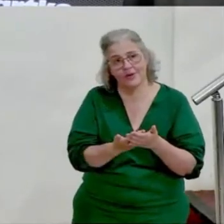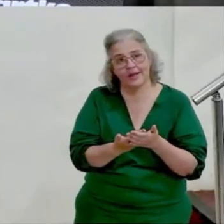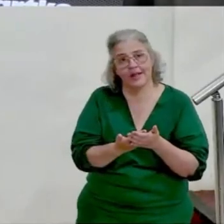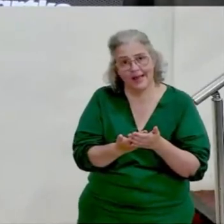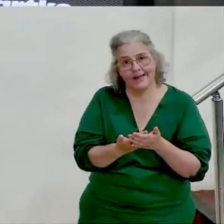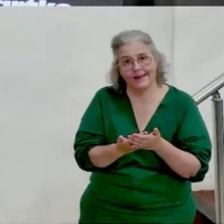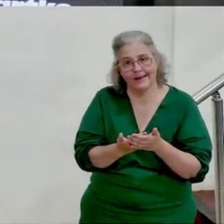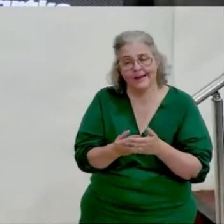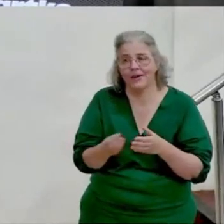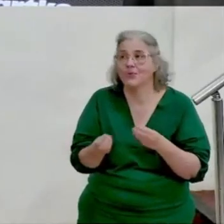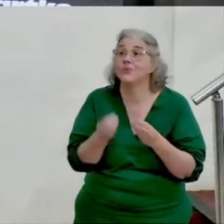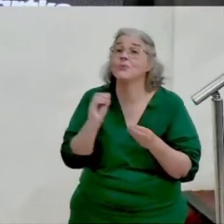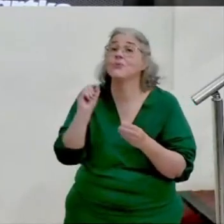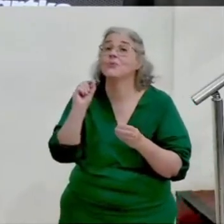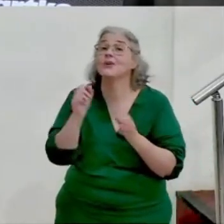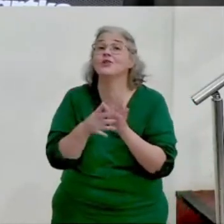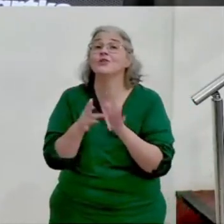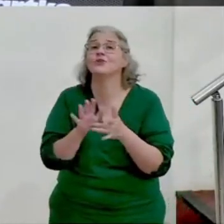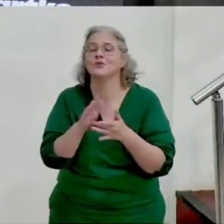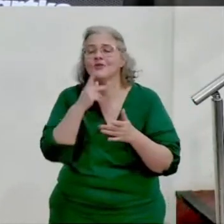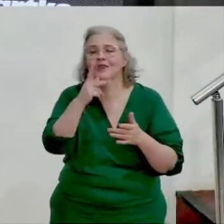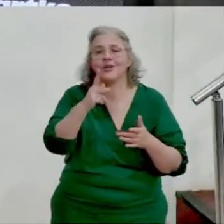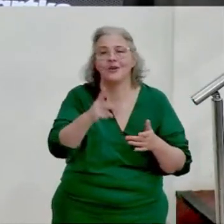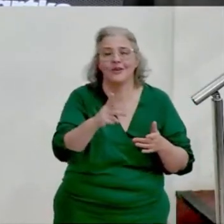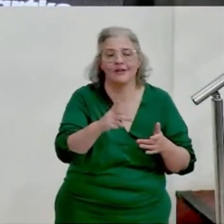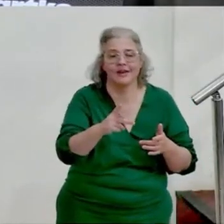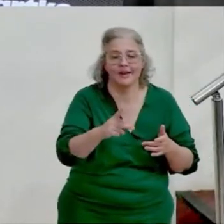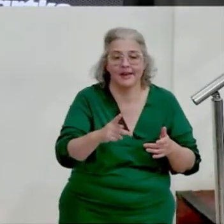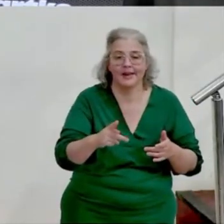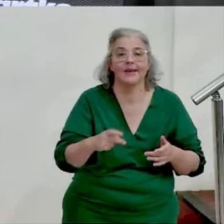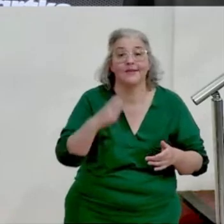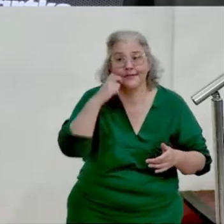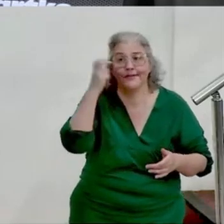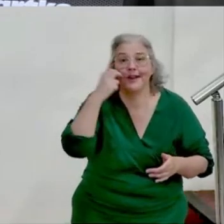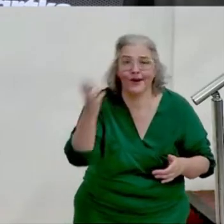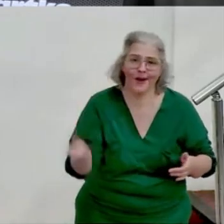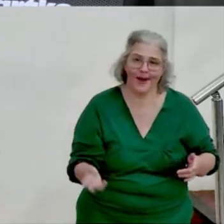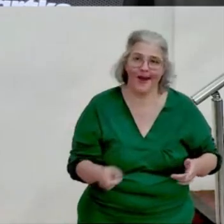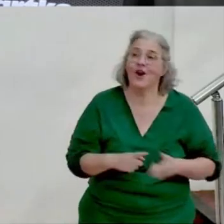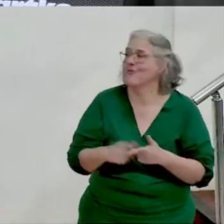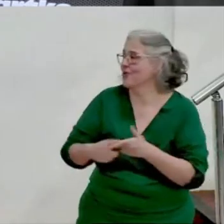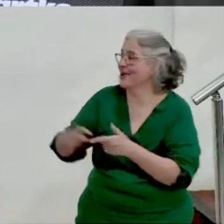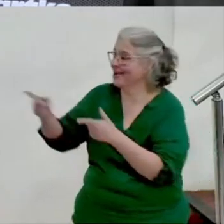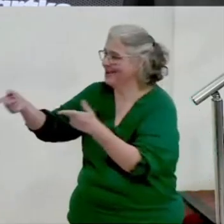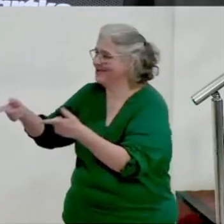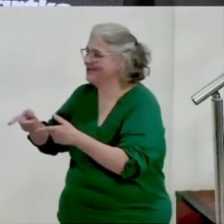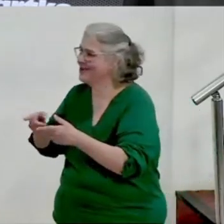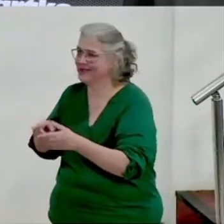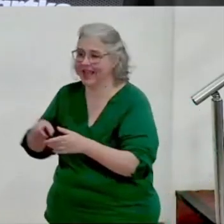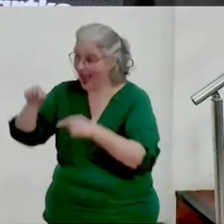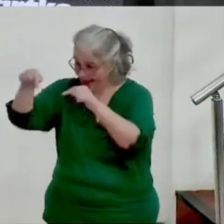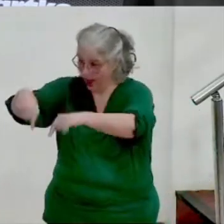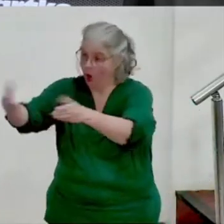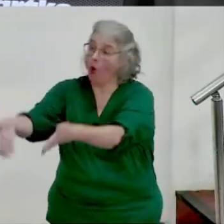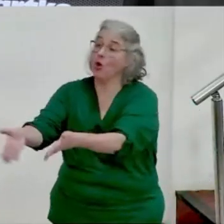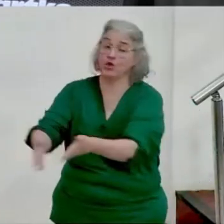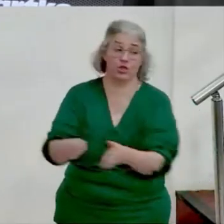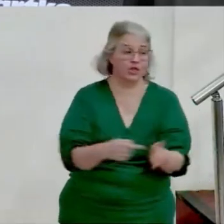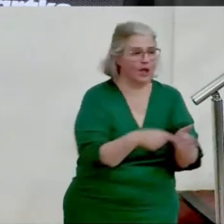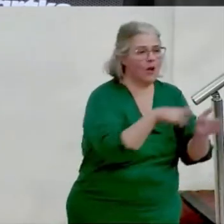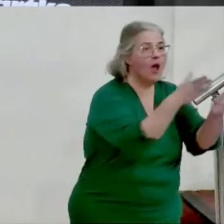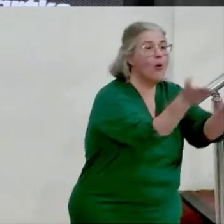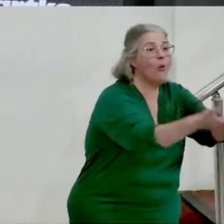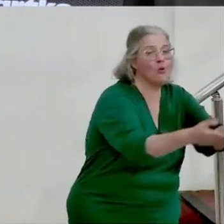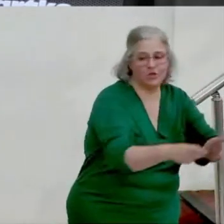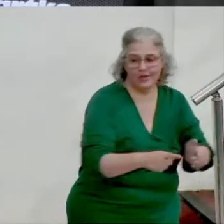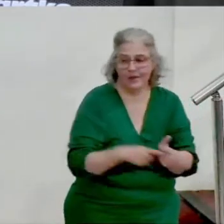vergonha dizendo: é hoje e não é hoje. Ninguém sabe o dia, ninguém sabe a hora. O Senhor vem